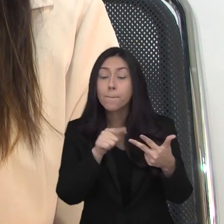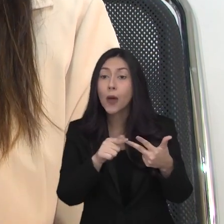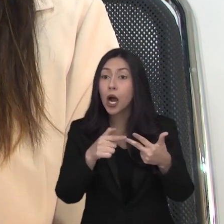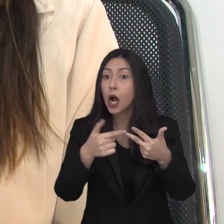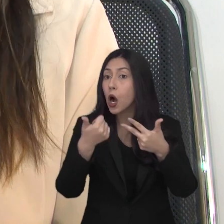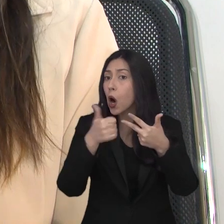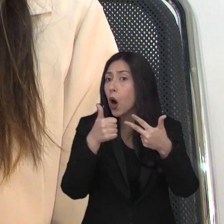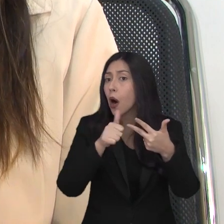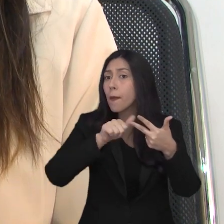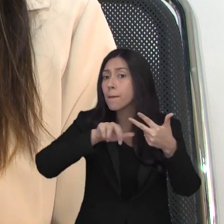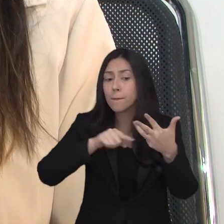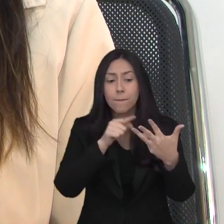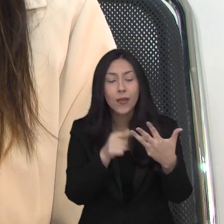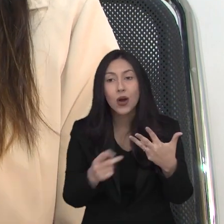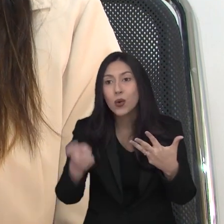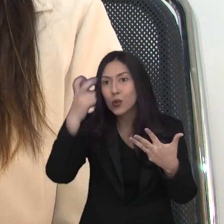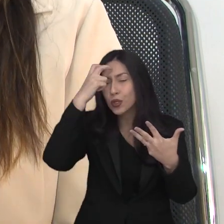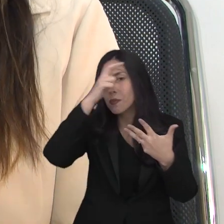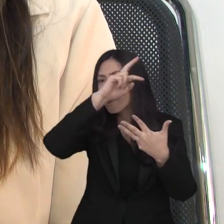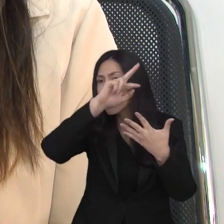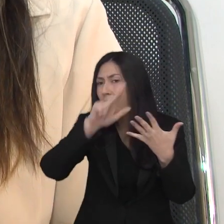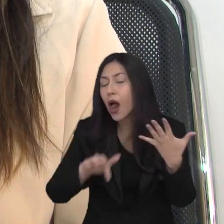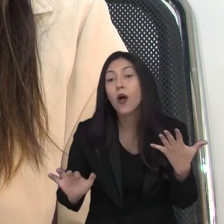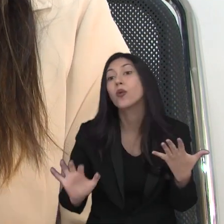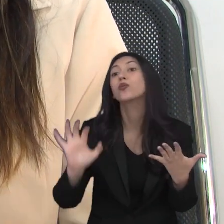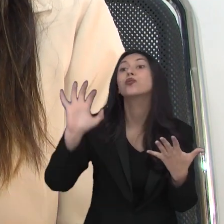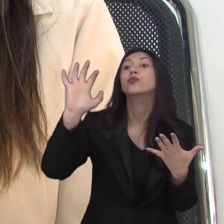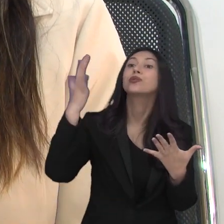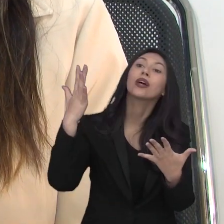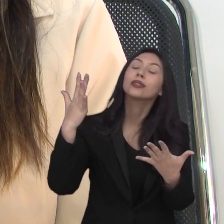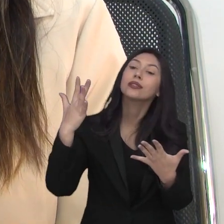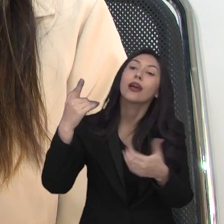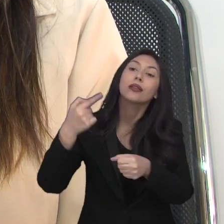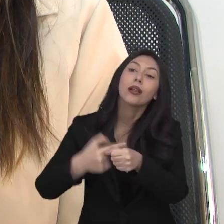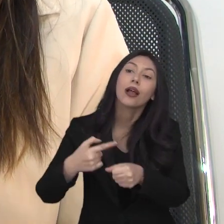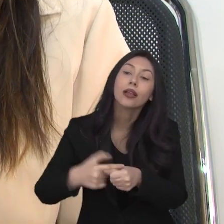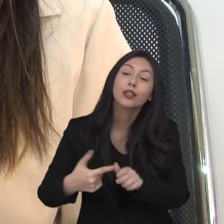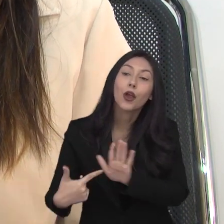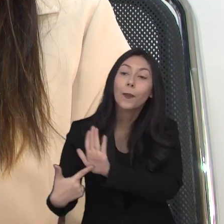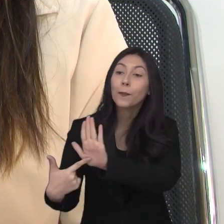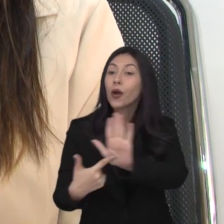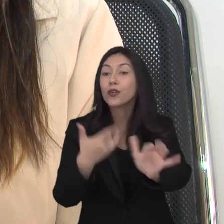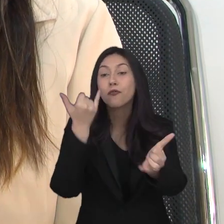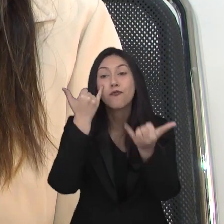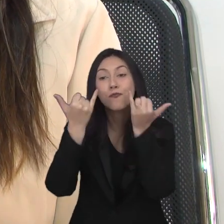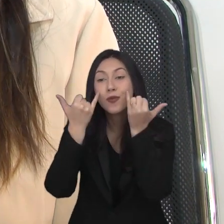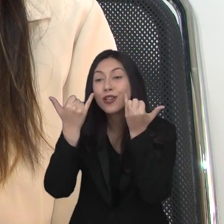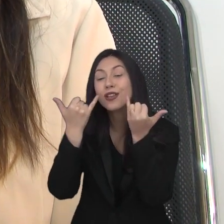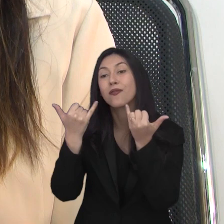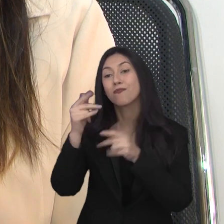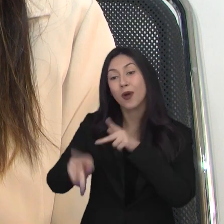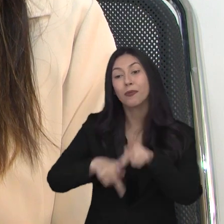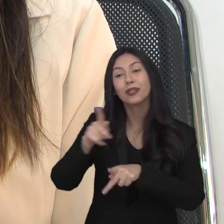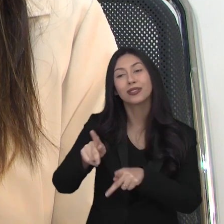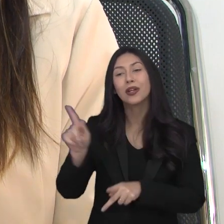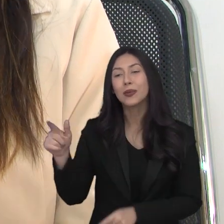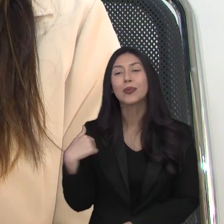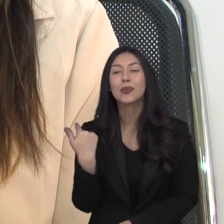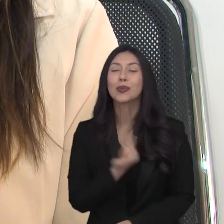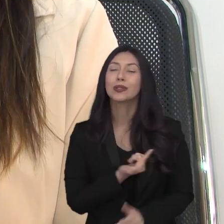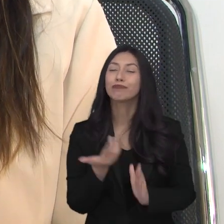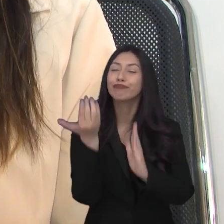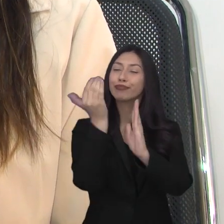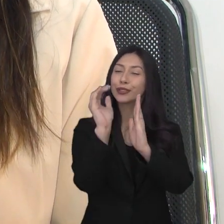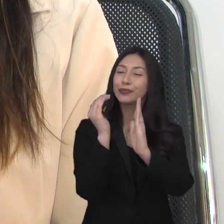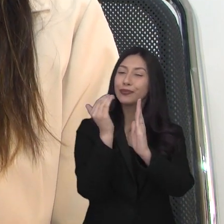educação, transporte, enfim, cultura, tudo que acontece na cidade ou que possa gerar informação para a população, a